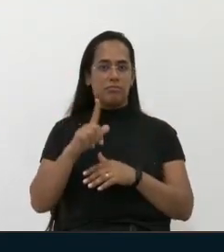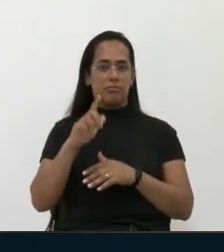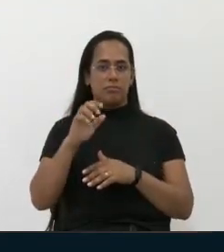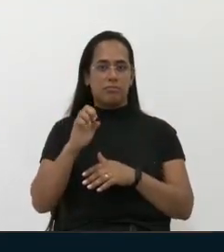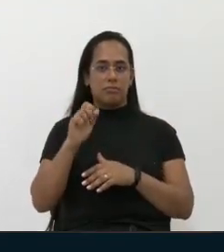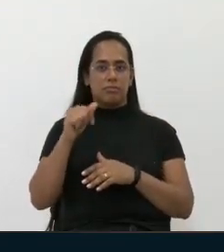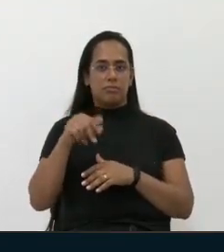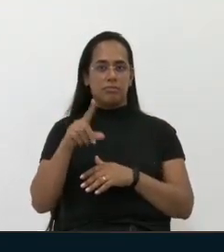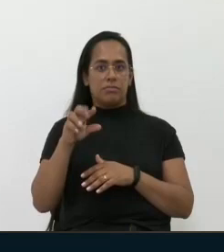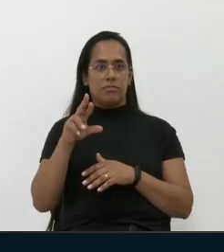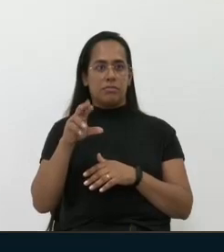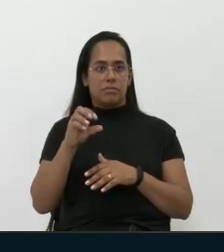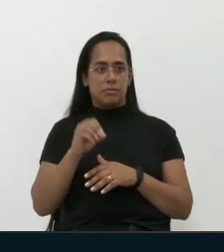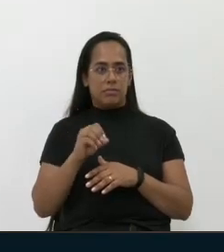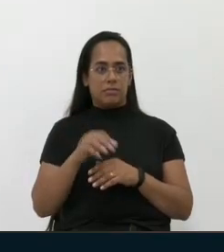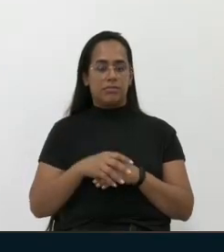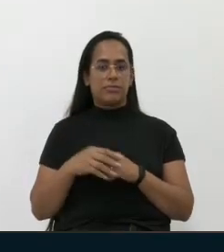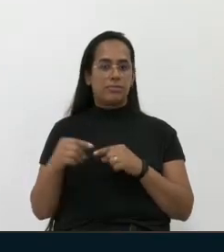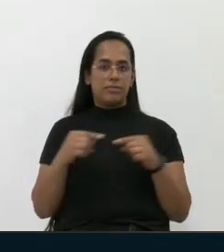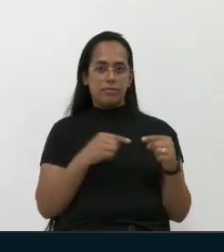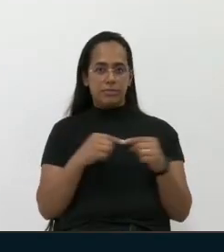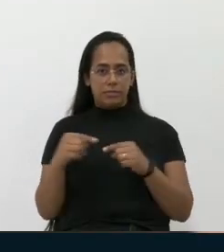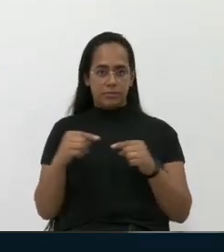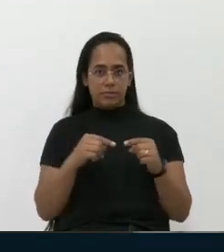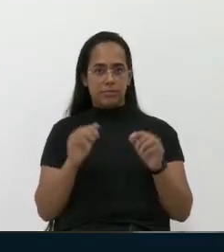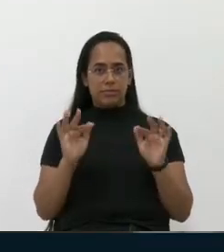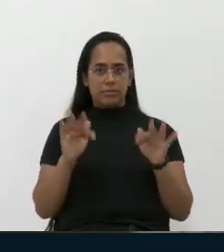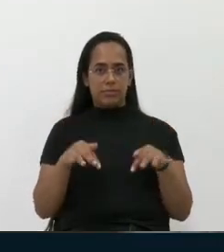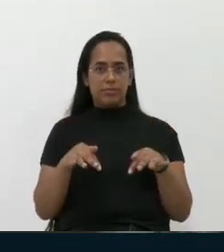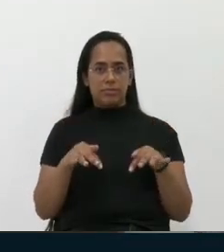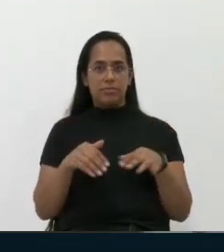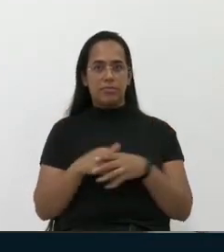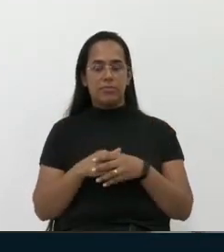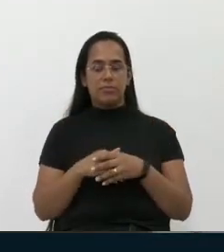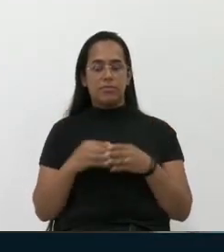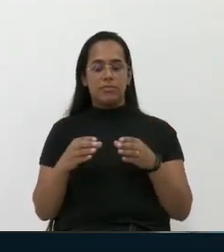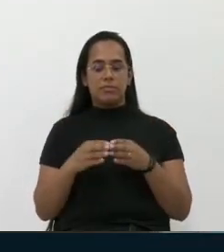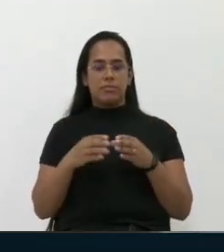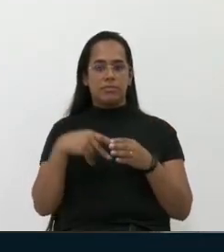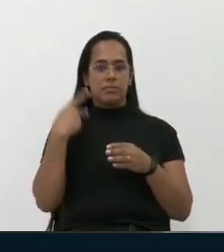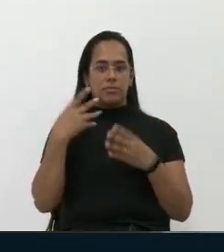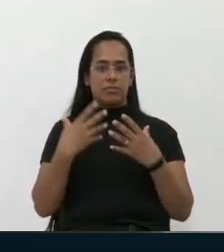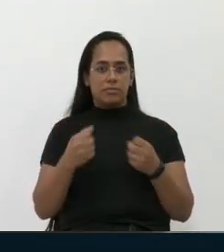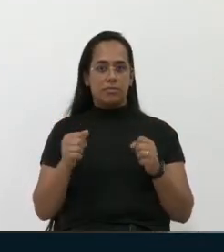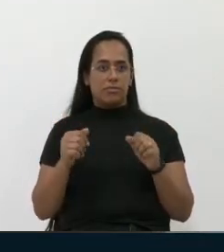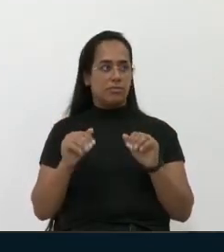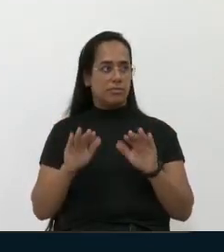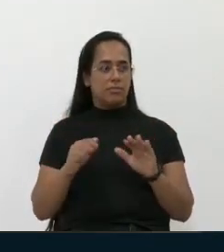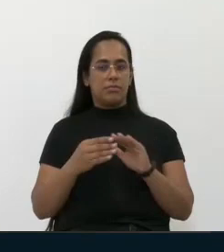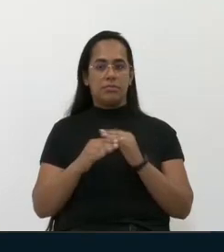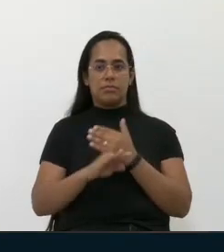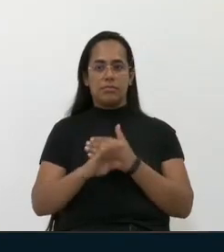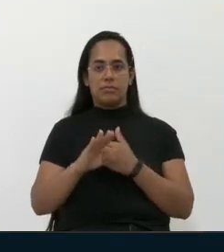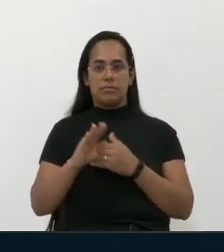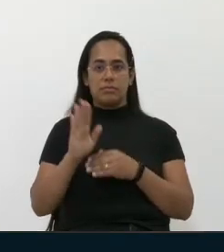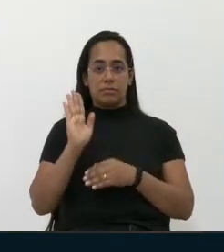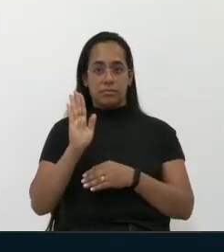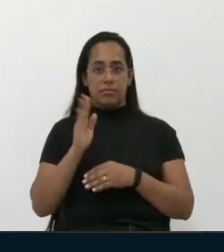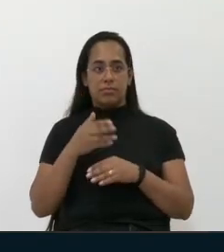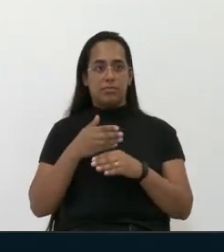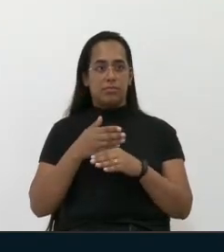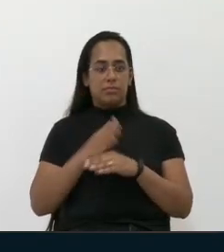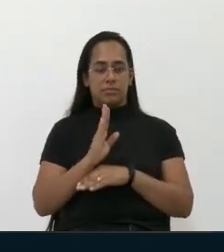discussão e votação. Os vereadores favoráveis permaneçam como estão e os contrários se manifestem. Encerrada a votação, aprovado,